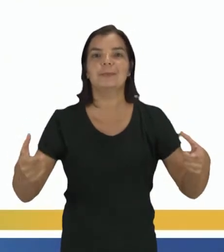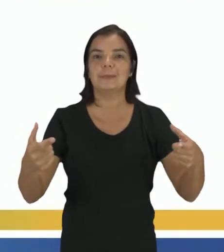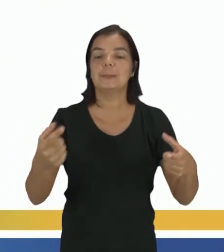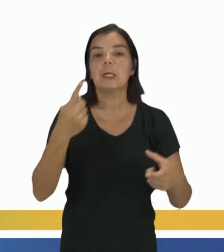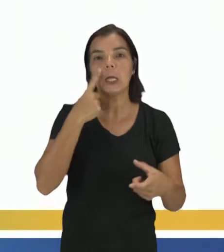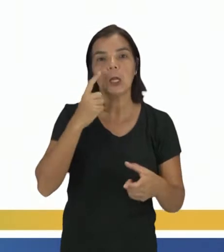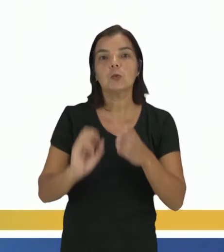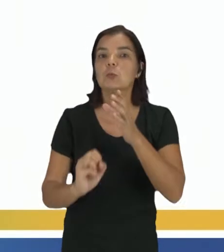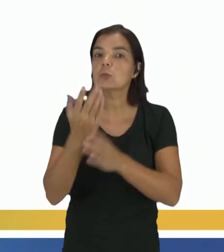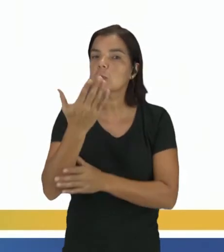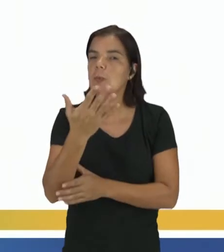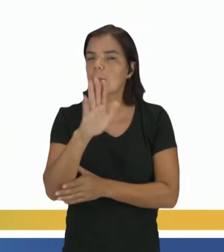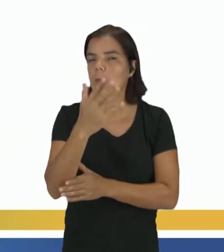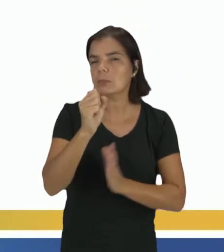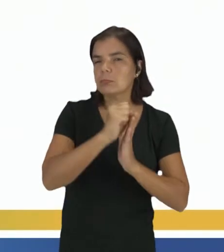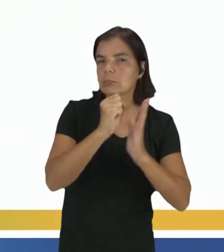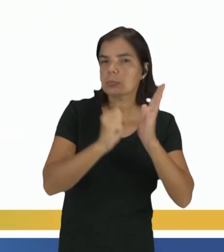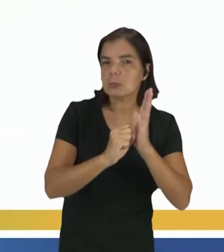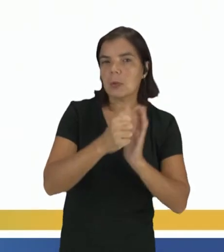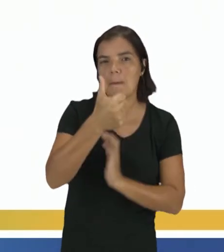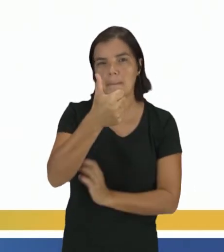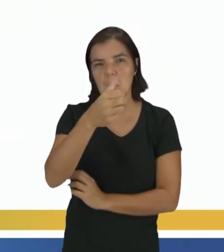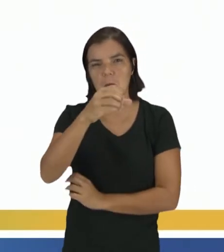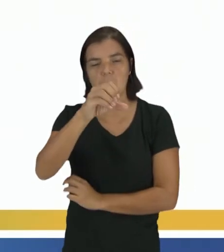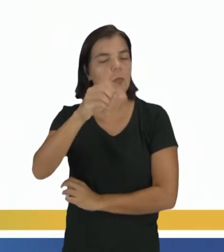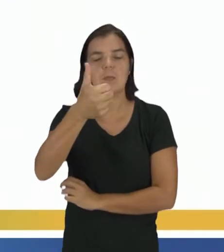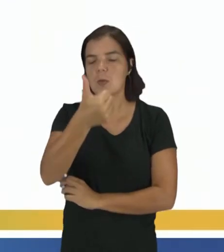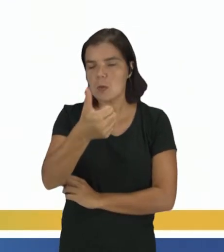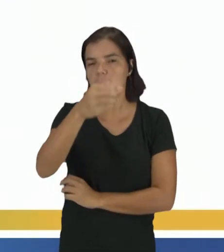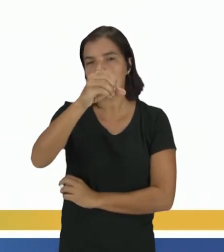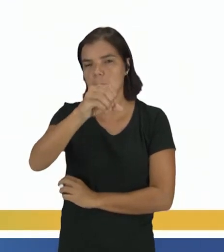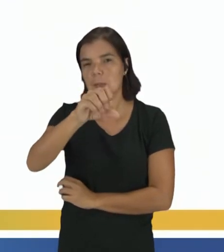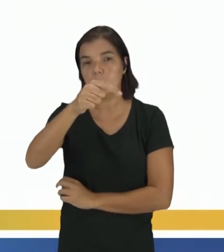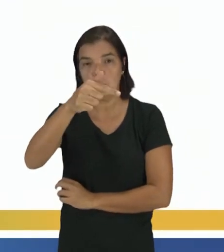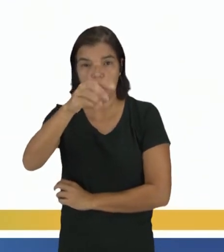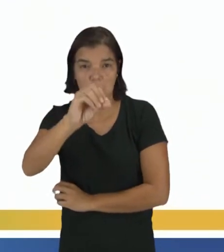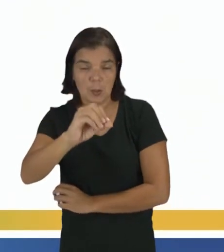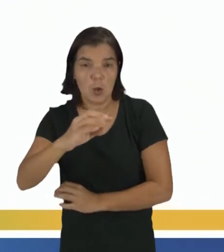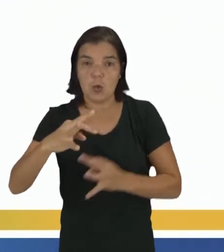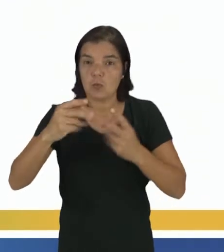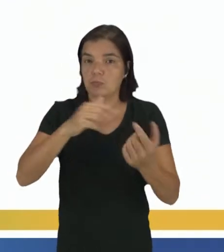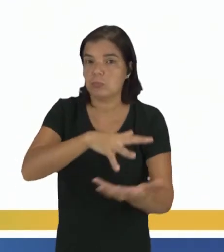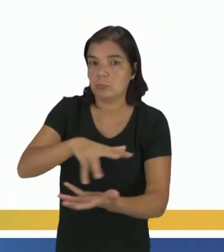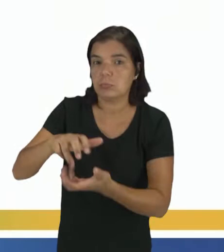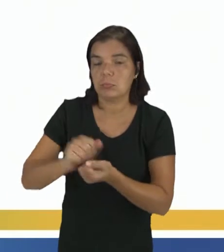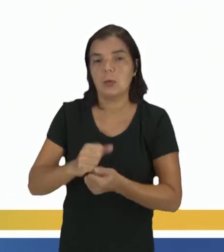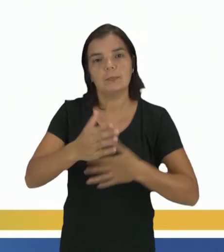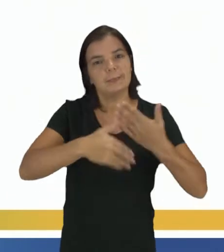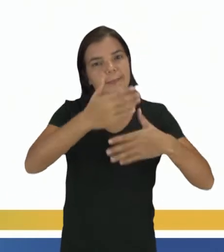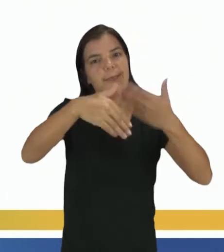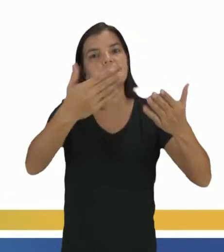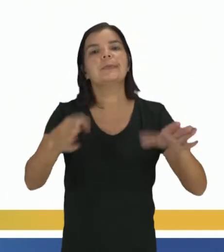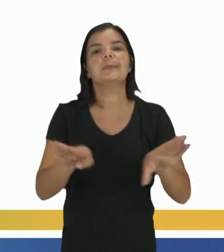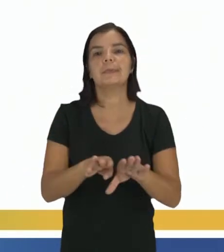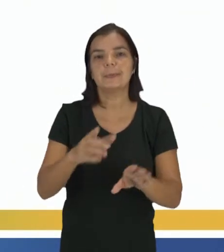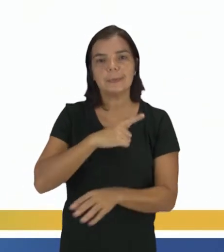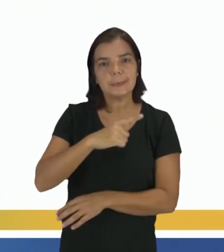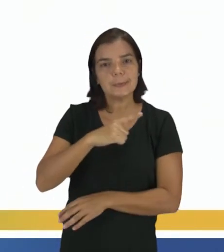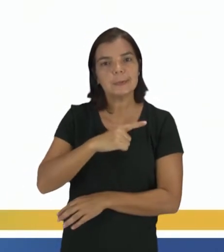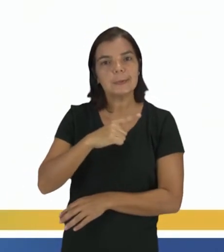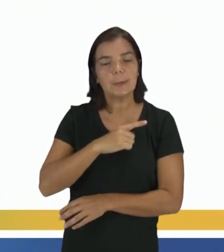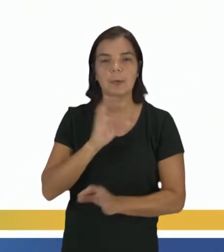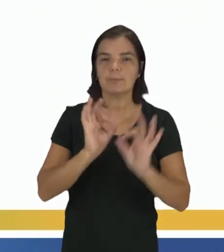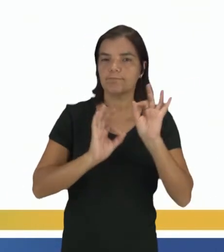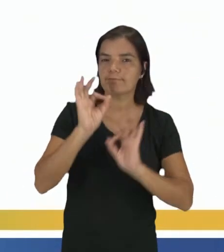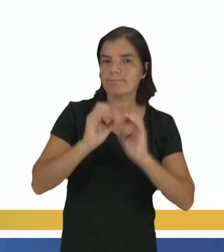Ela surge a partir de meados de 1970, E toma conta de todo mundo e assim ela vem avançando. Nós vamos ter